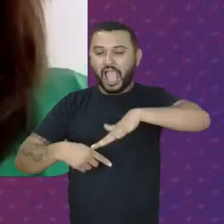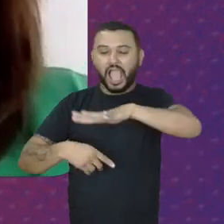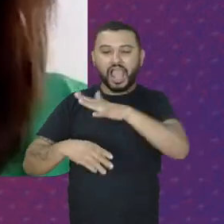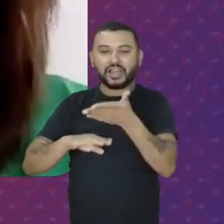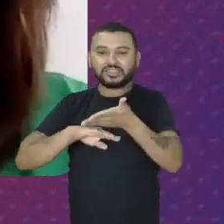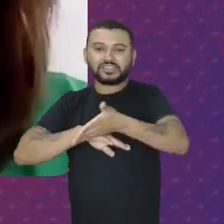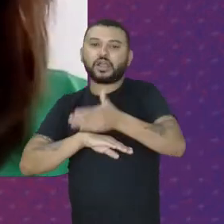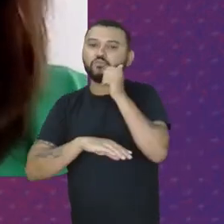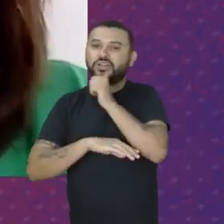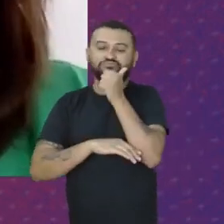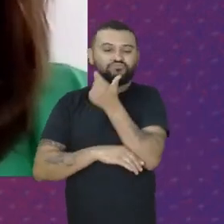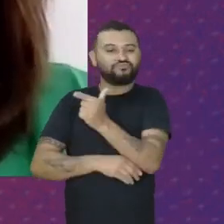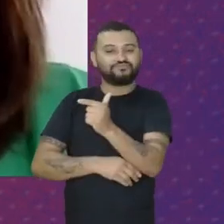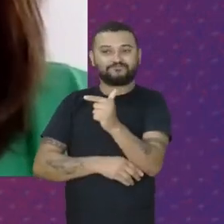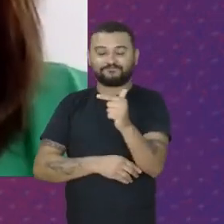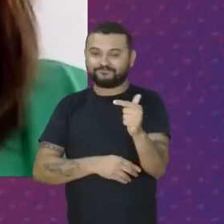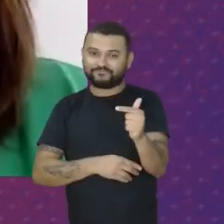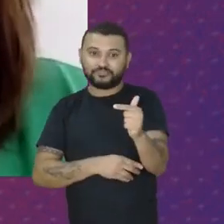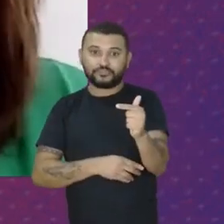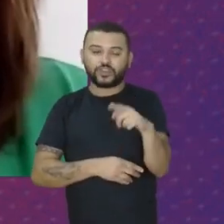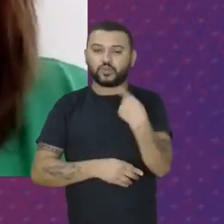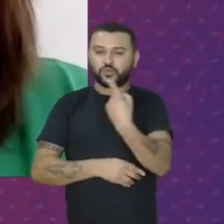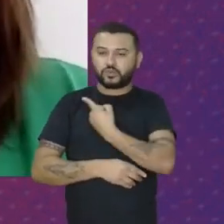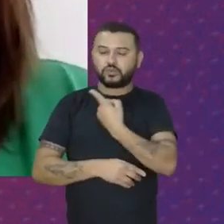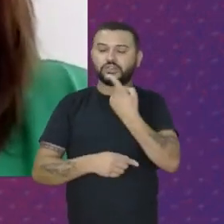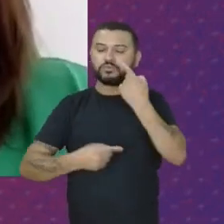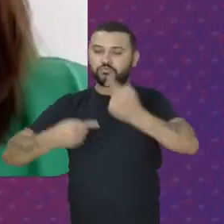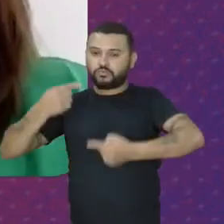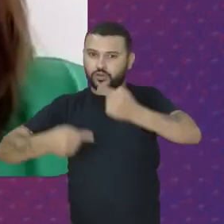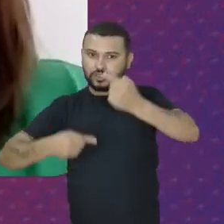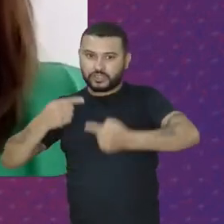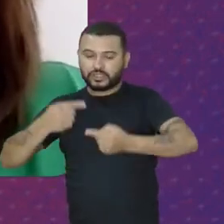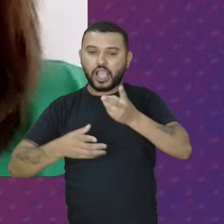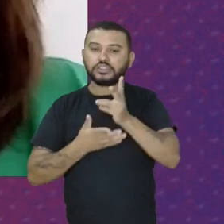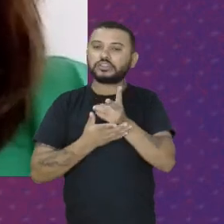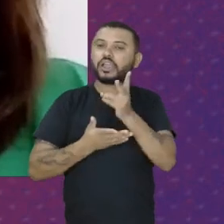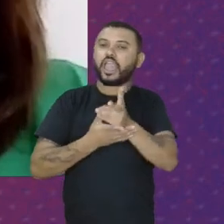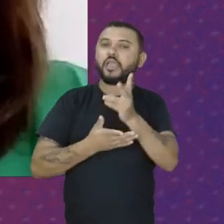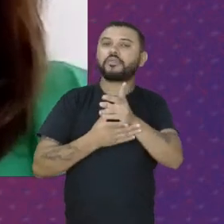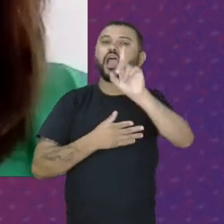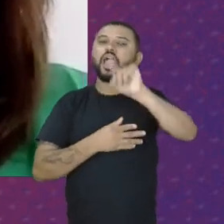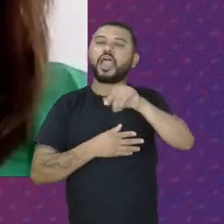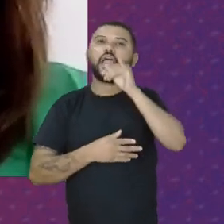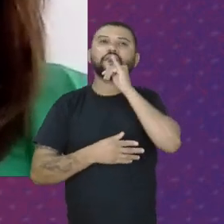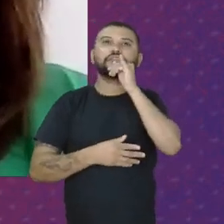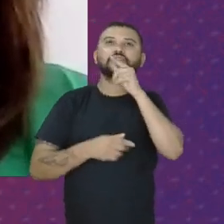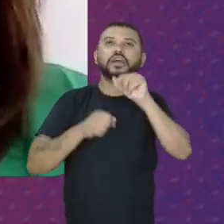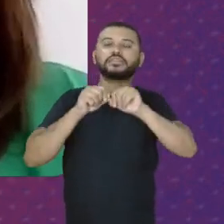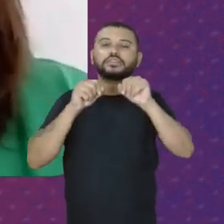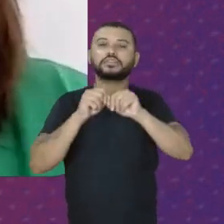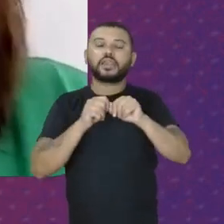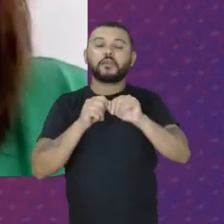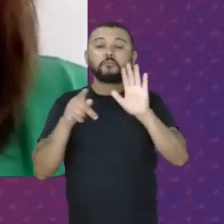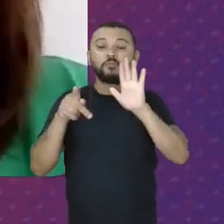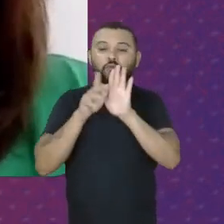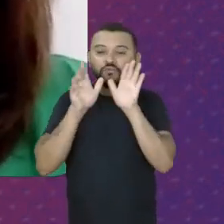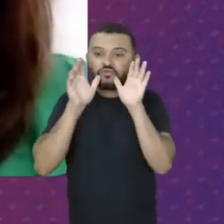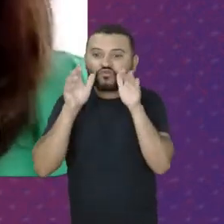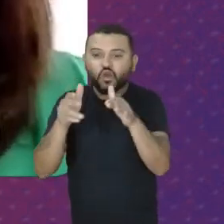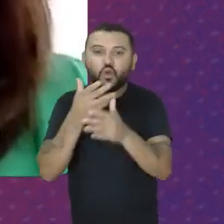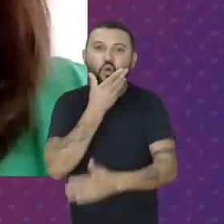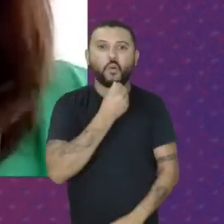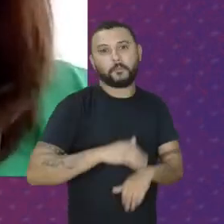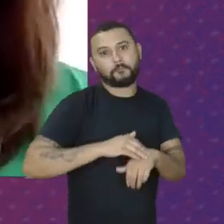espaço feminino, né? A política sempre foi feita para o